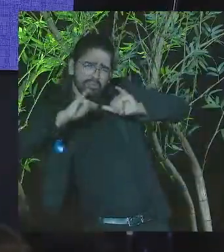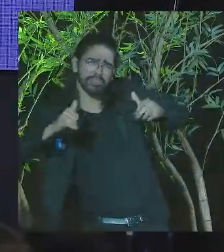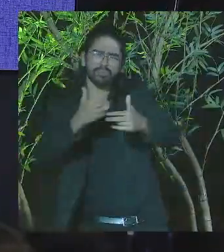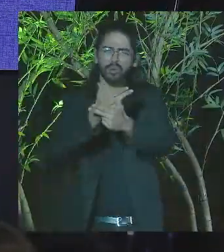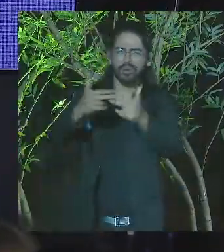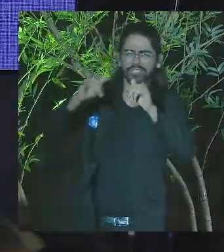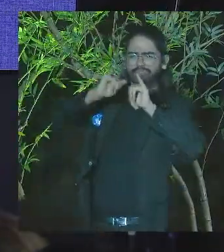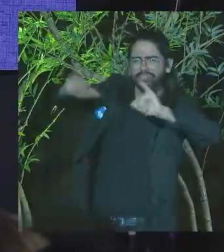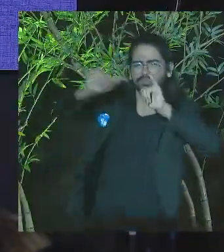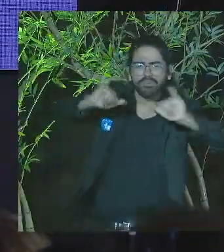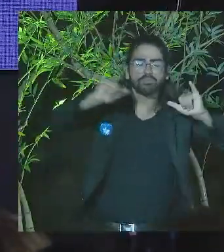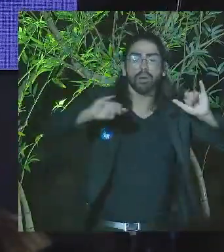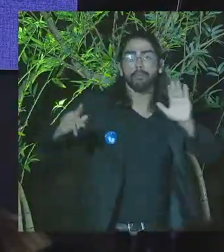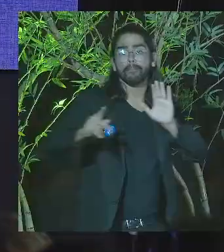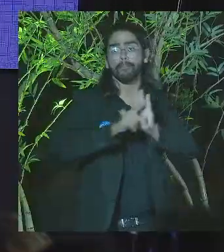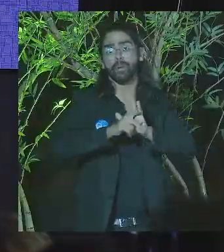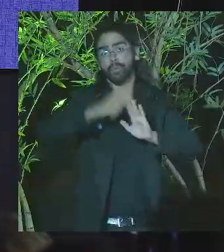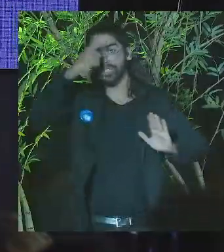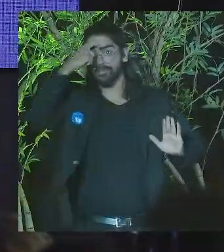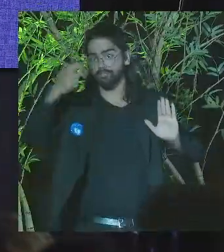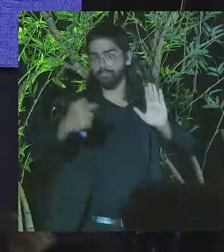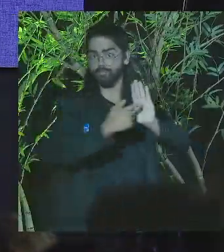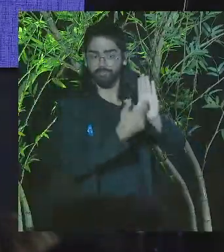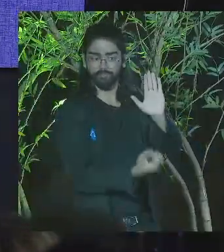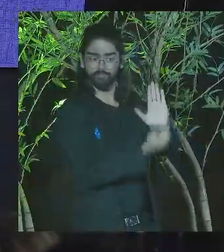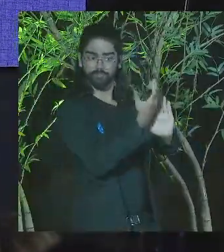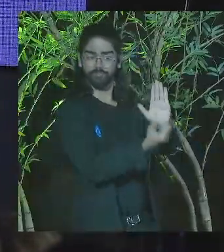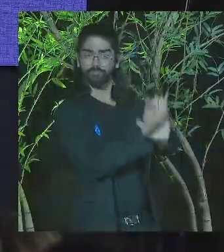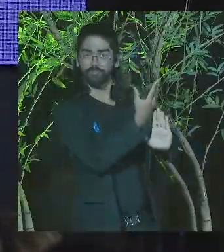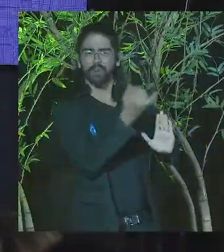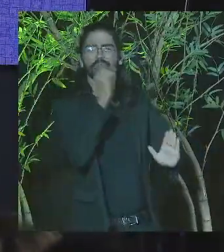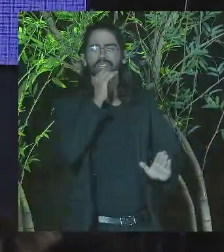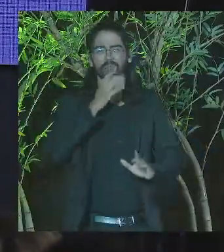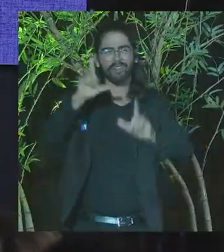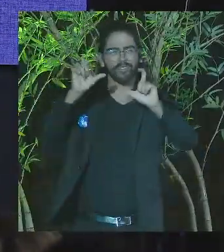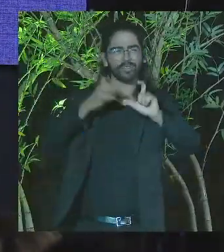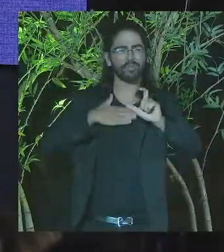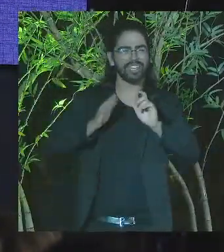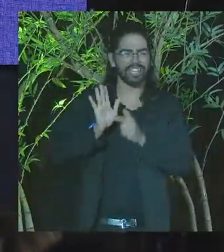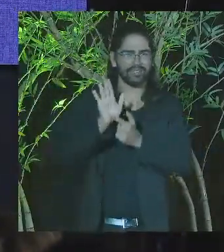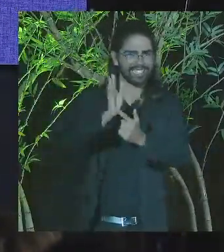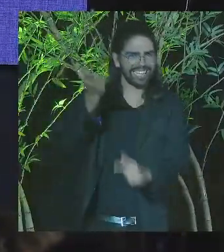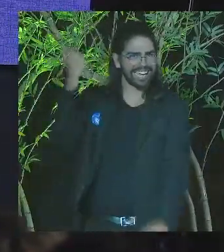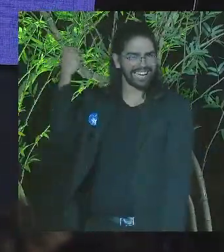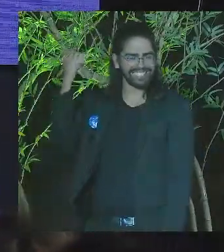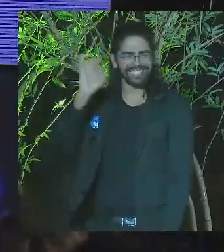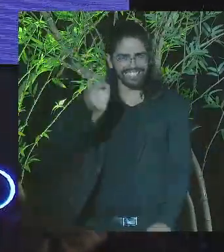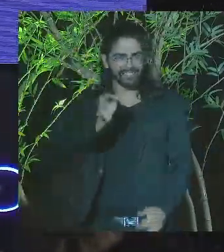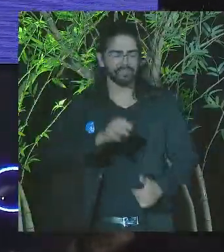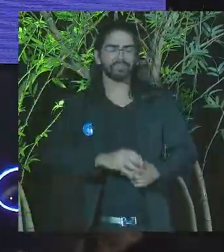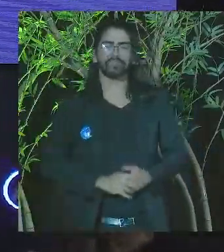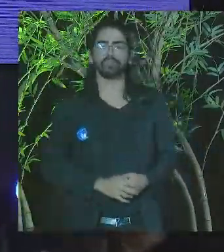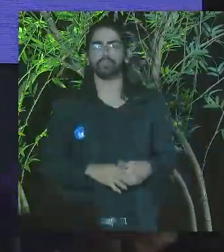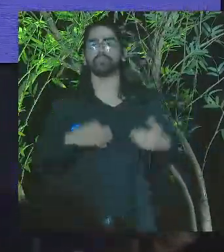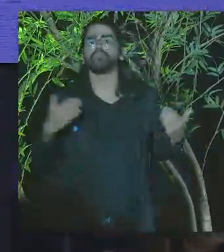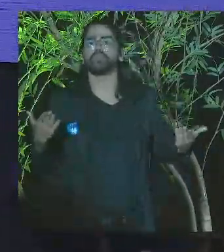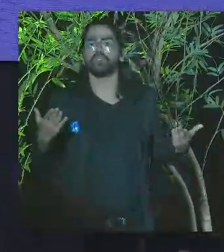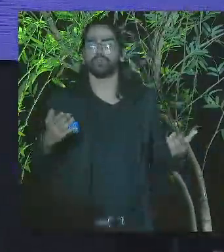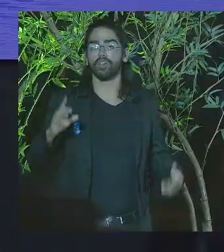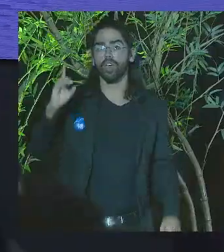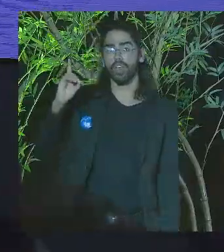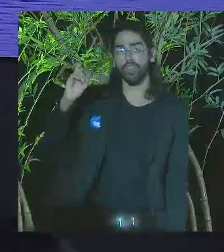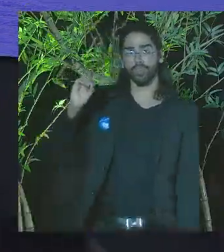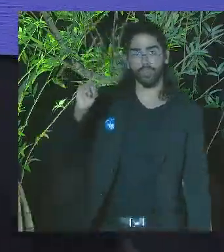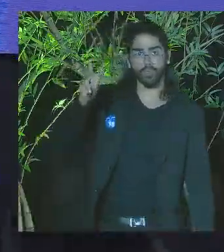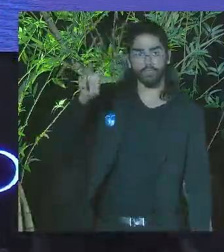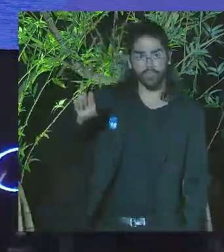ser imagens geradas por inteligências artificiais, assim como aquela minha foto que eu coloquei. E aí eu fui convidada pela Dove, ali